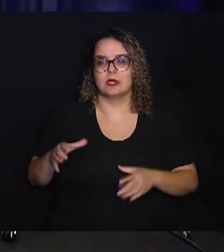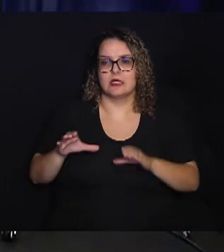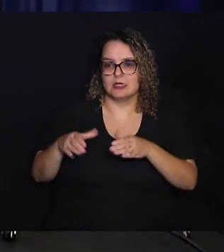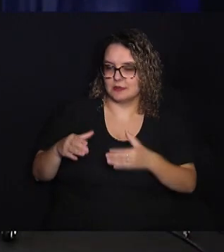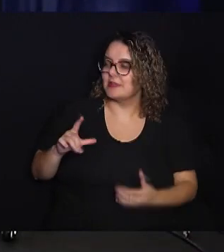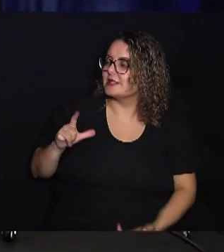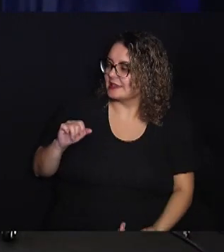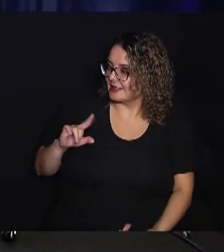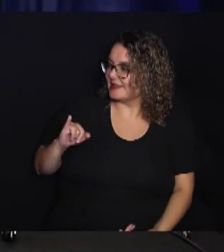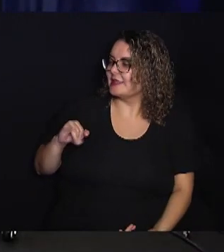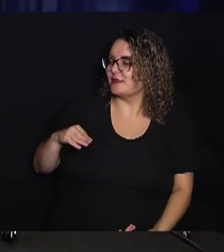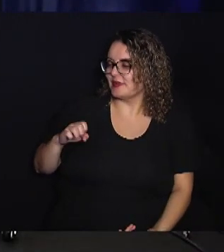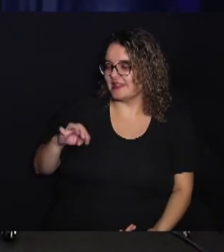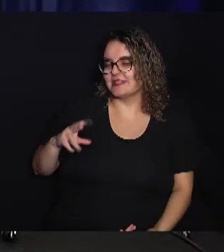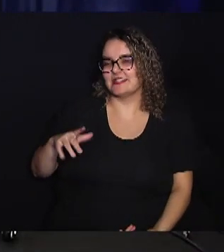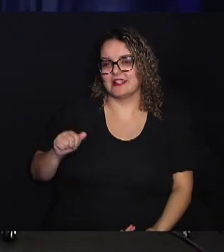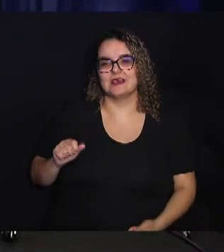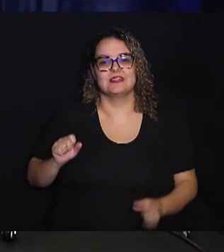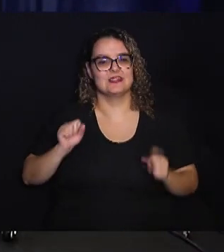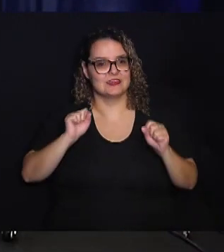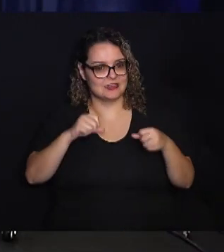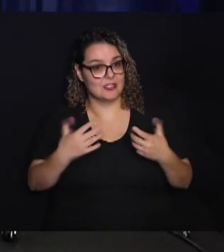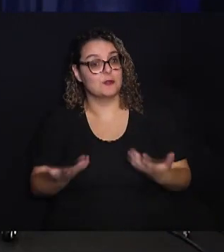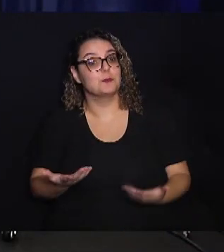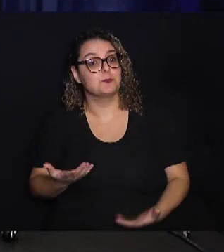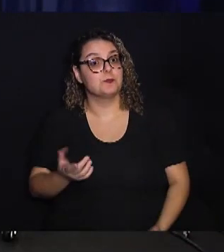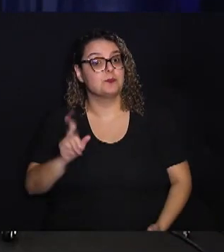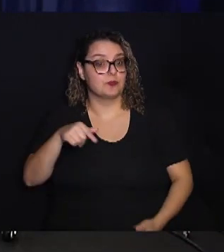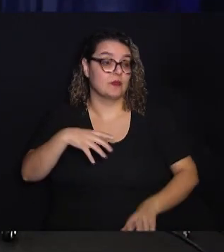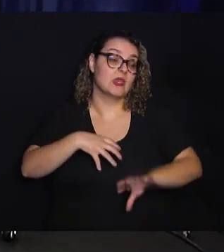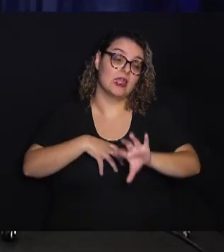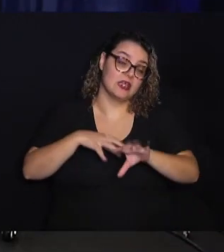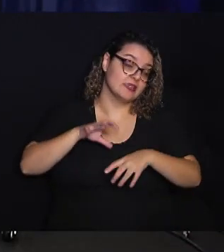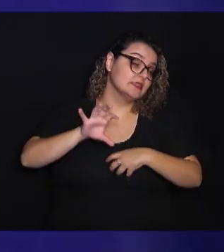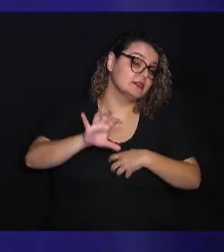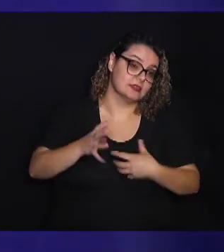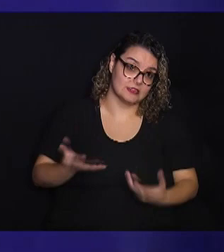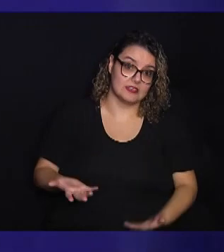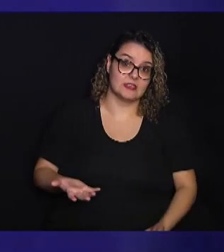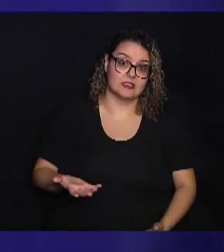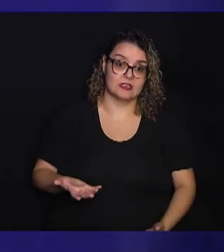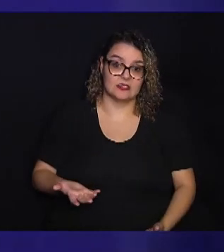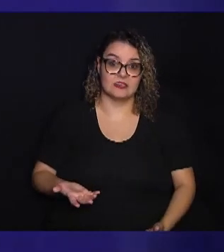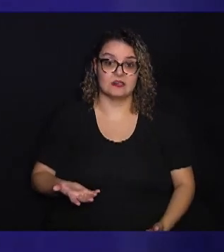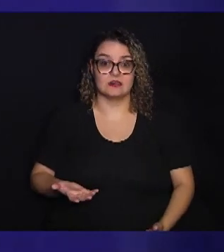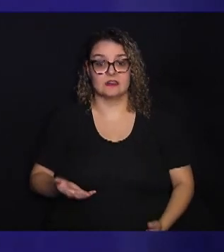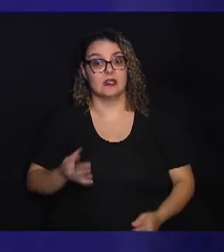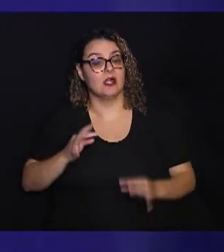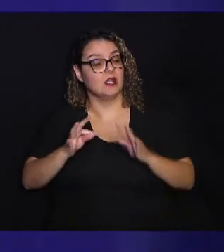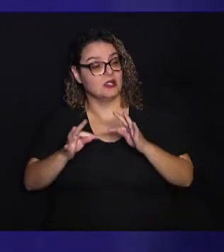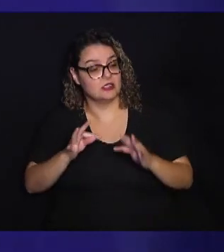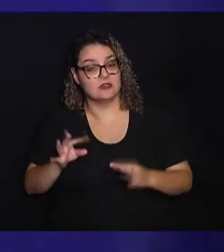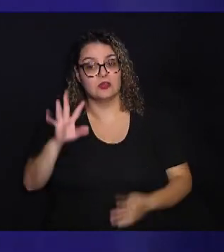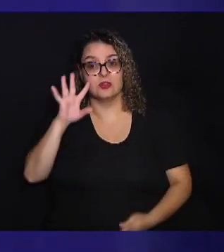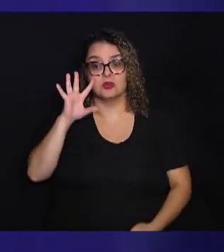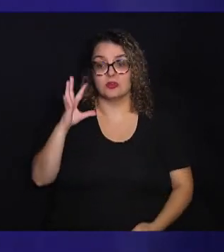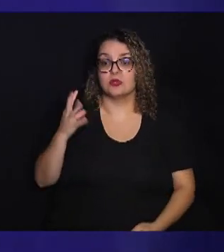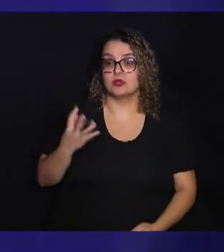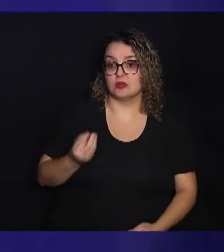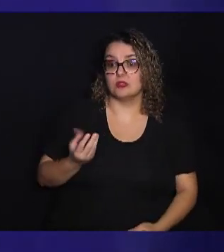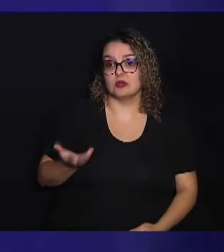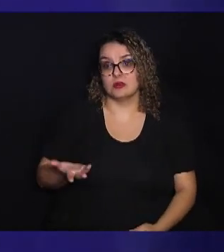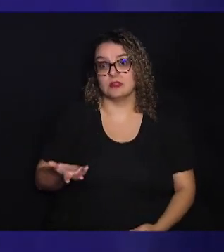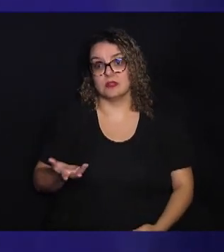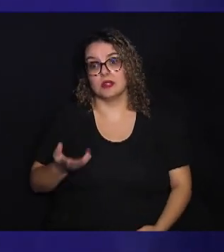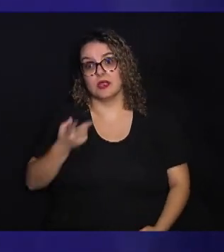É. Então, é muito assim da empatia, né? A empatia, a técnica, o conhecimento. Então, eu falo